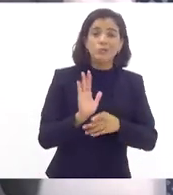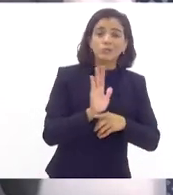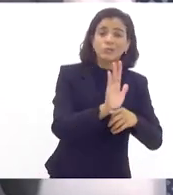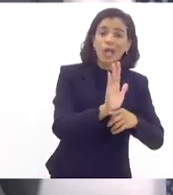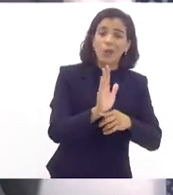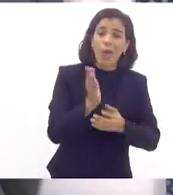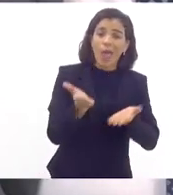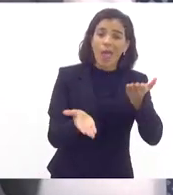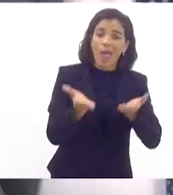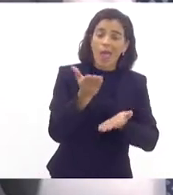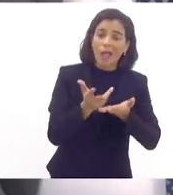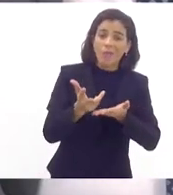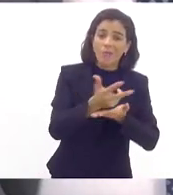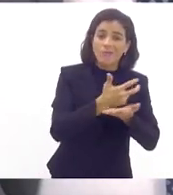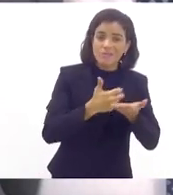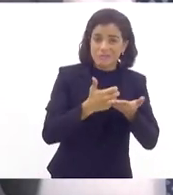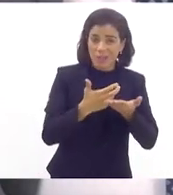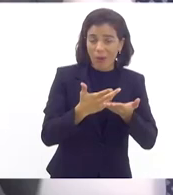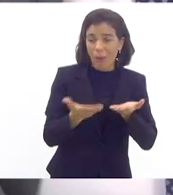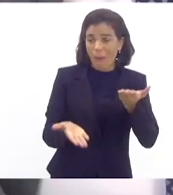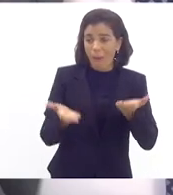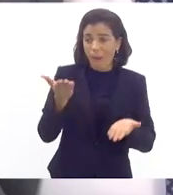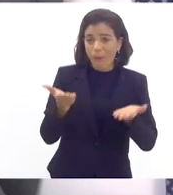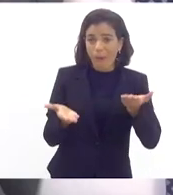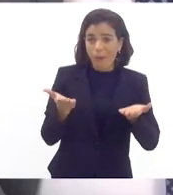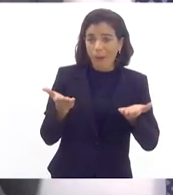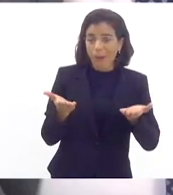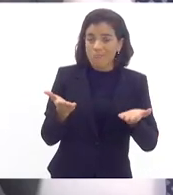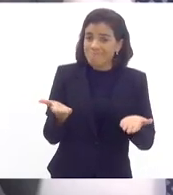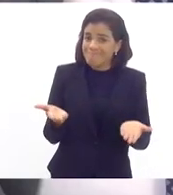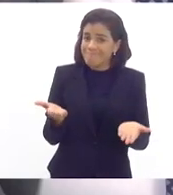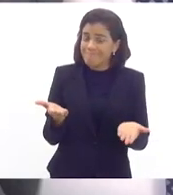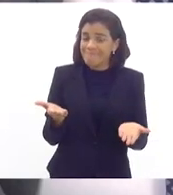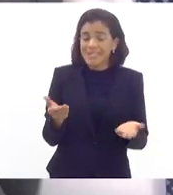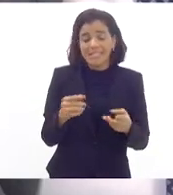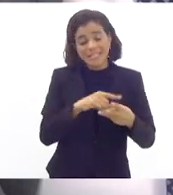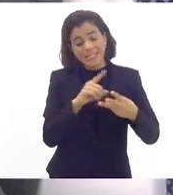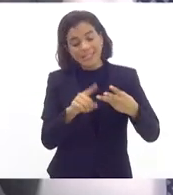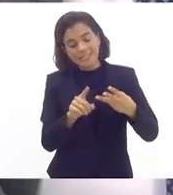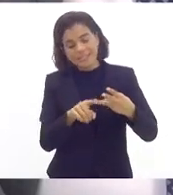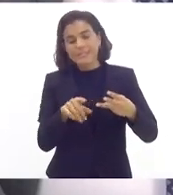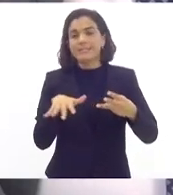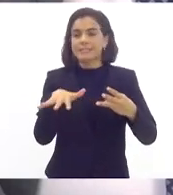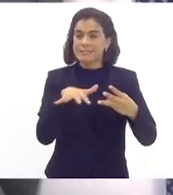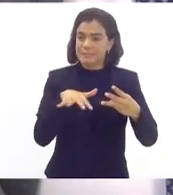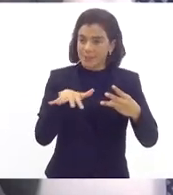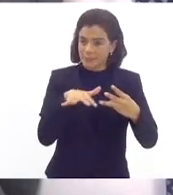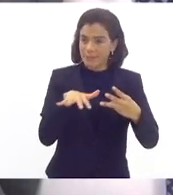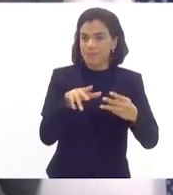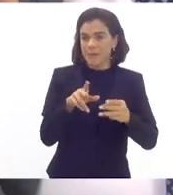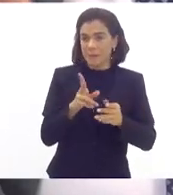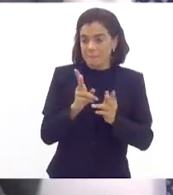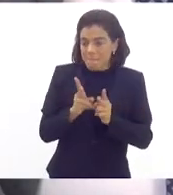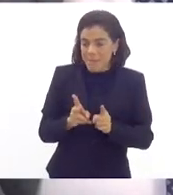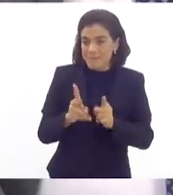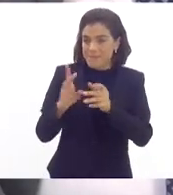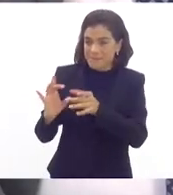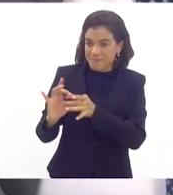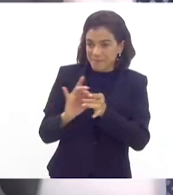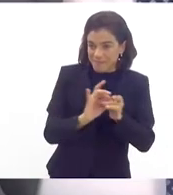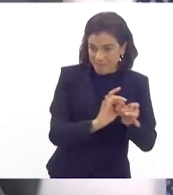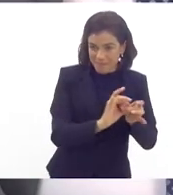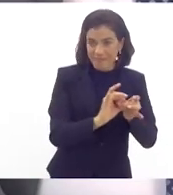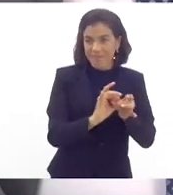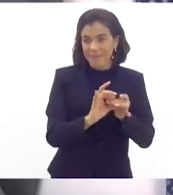União entre importação e exportação. E a terceira questão, na mesma linha ali,